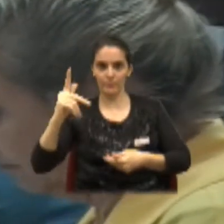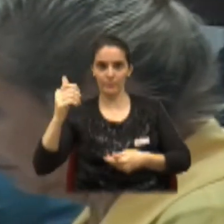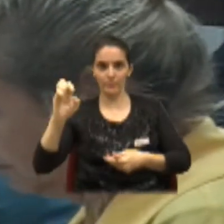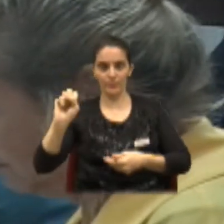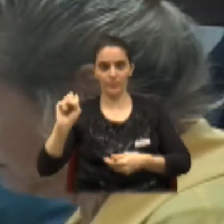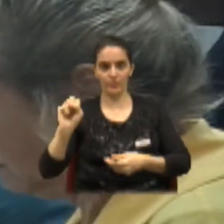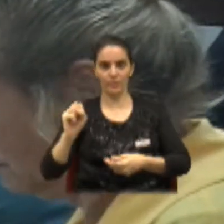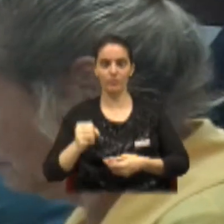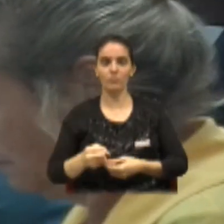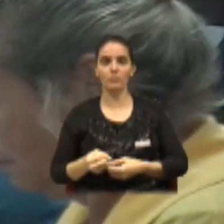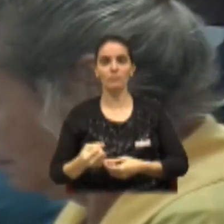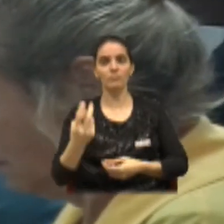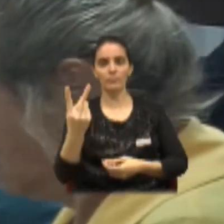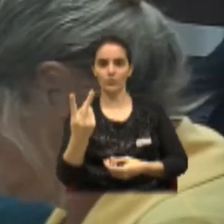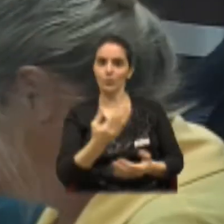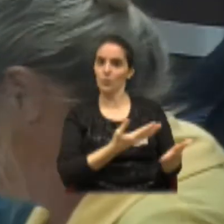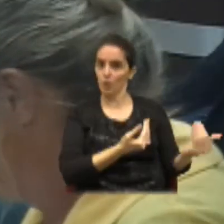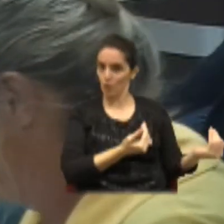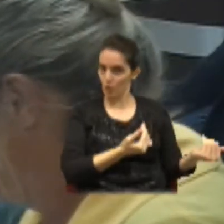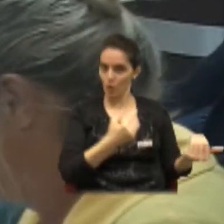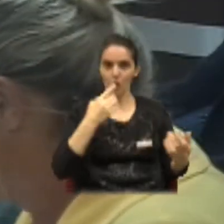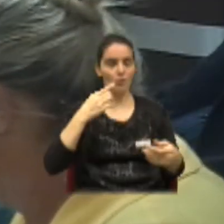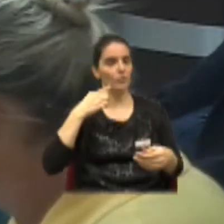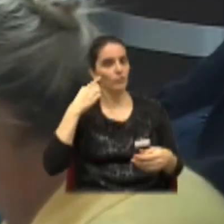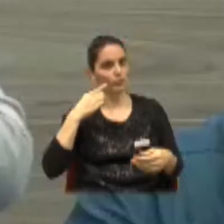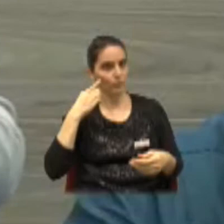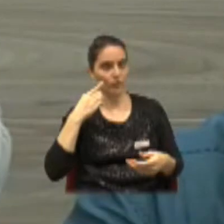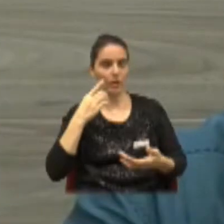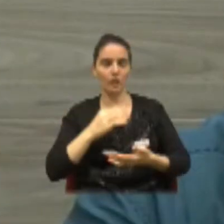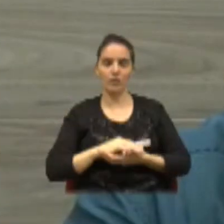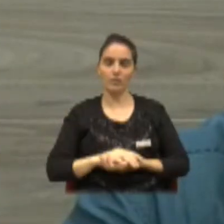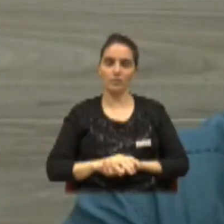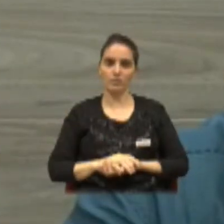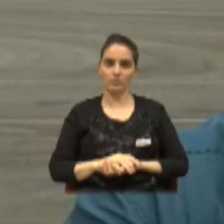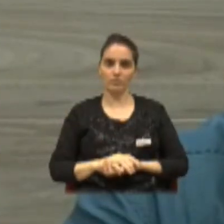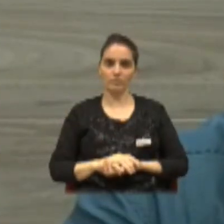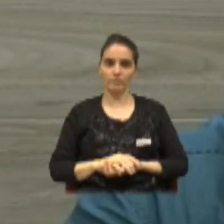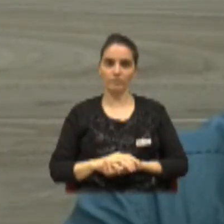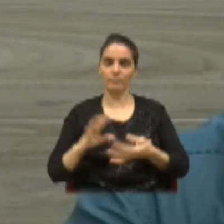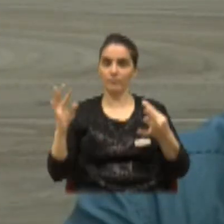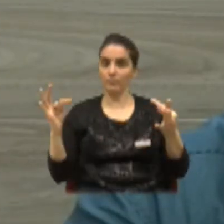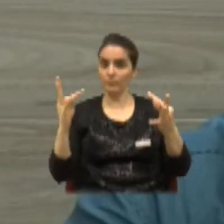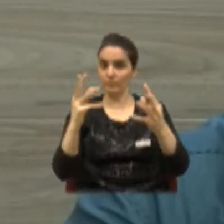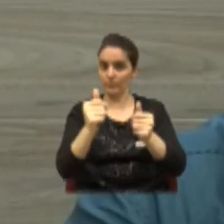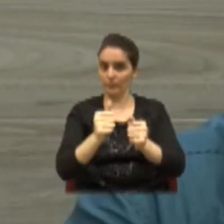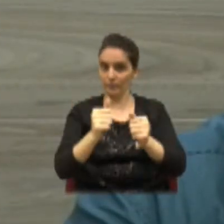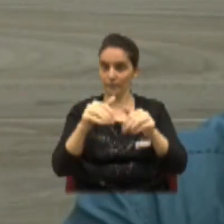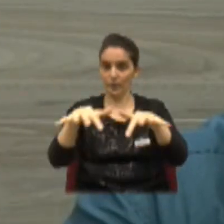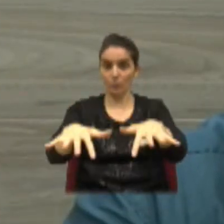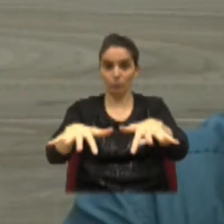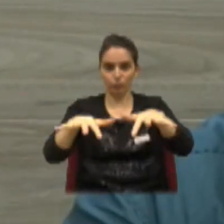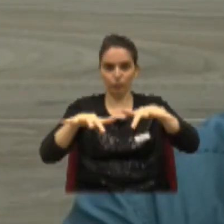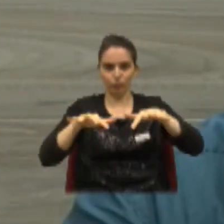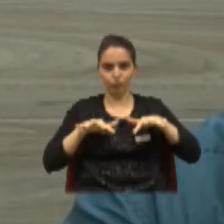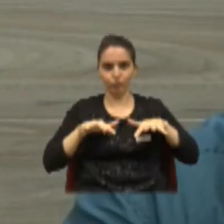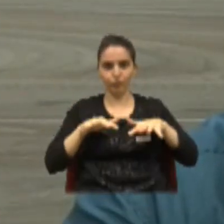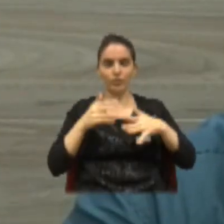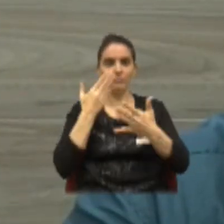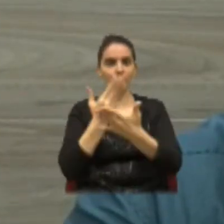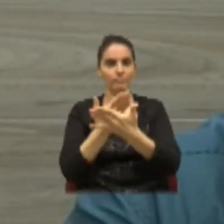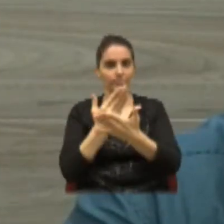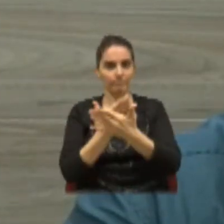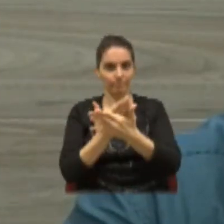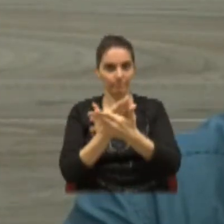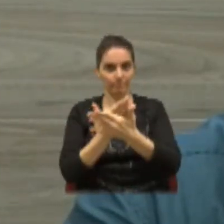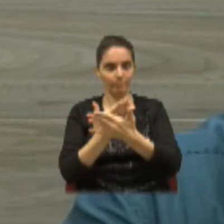às jovens advogadas, como ele falou, a todos, ao pessoal, ao público estudantil que aqui se encontra nessa